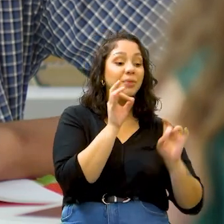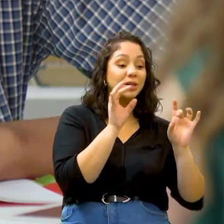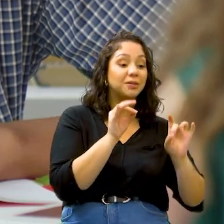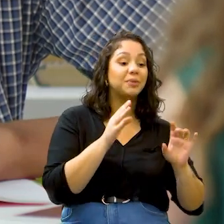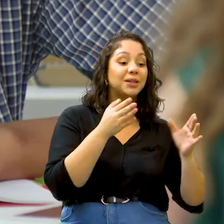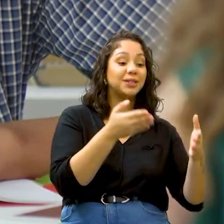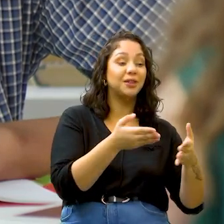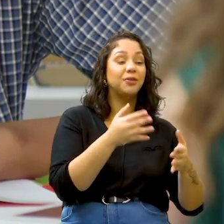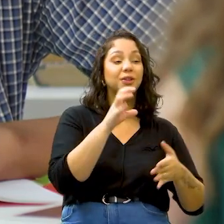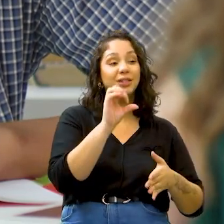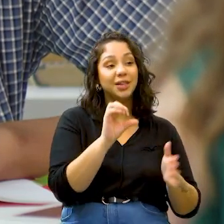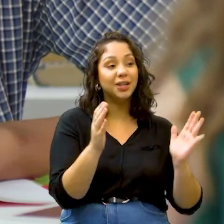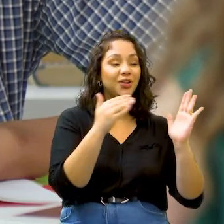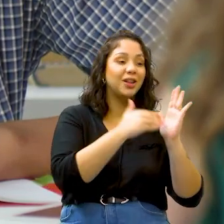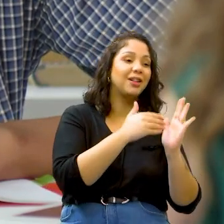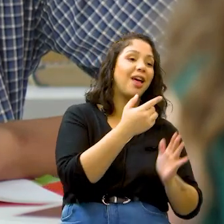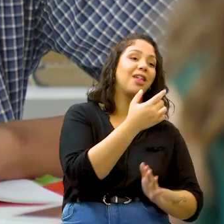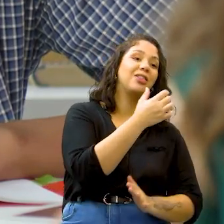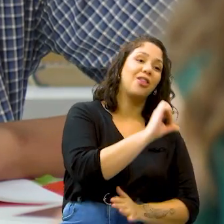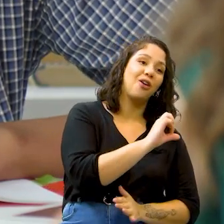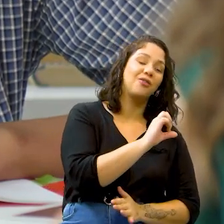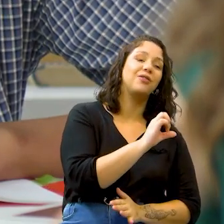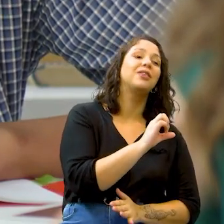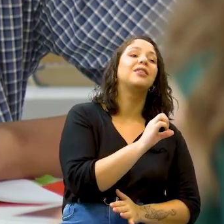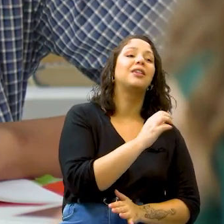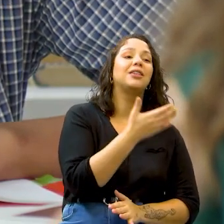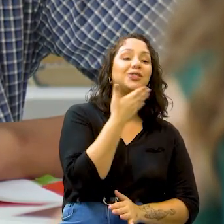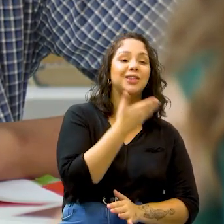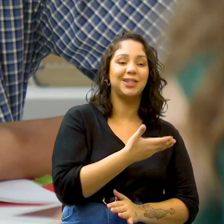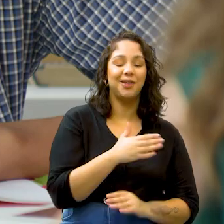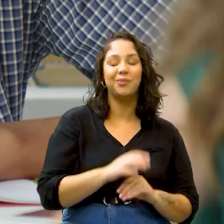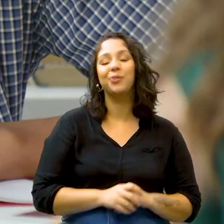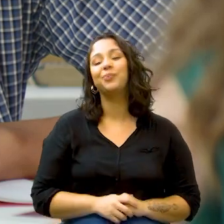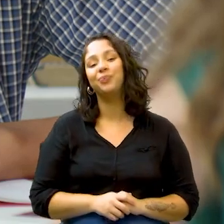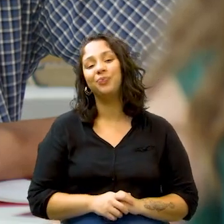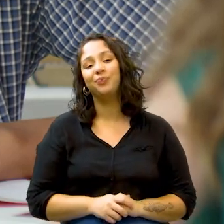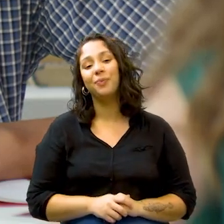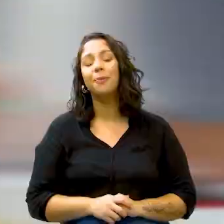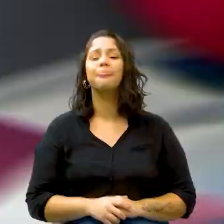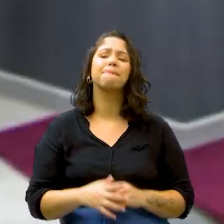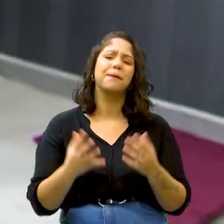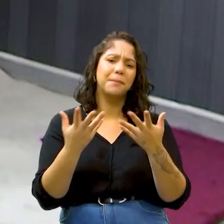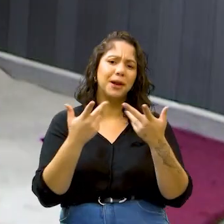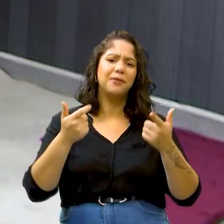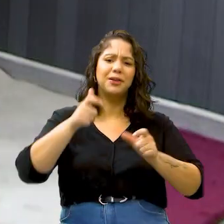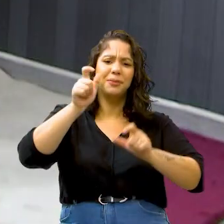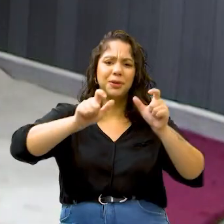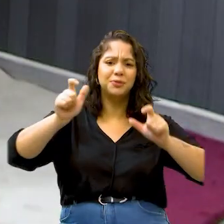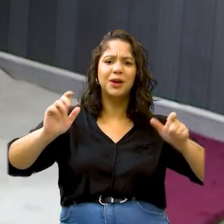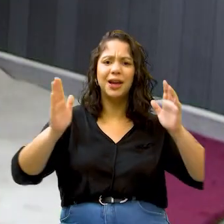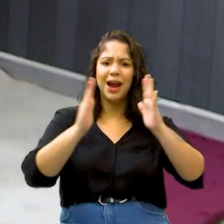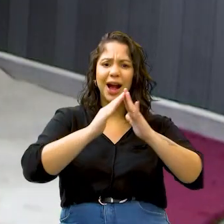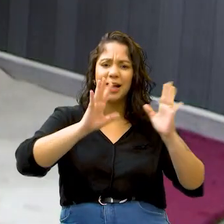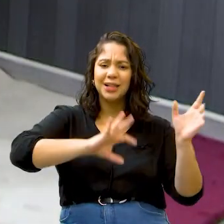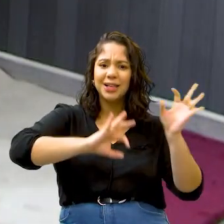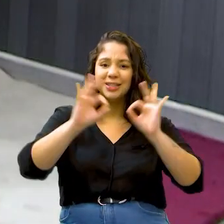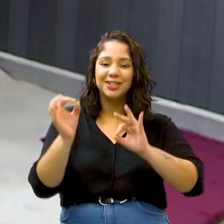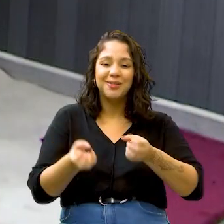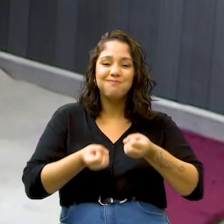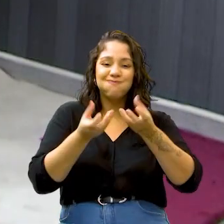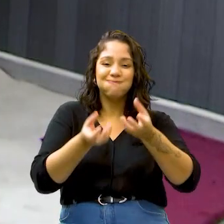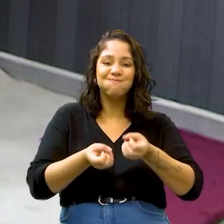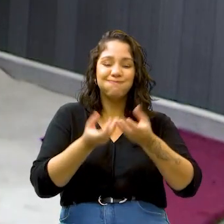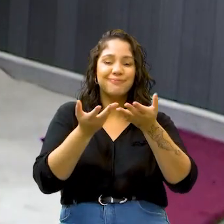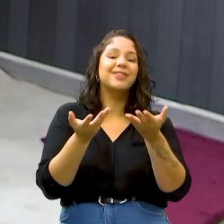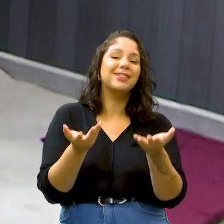de 7 A 9 de dezembro na mesma semana da prova de segunda fase acompanhando a gente